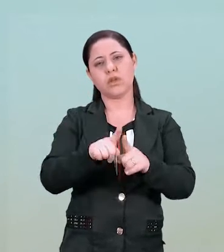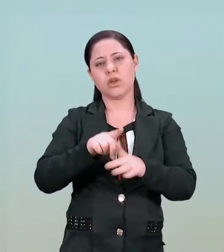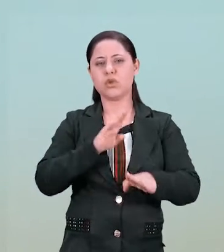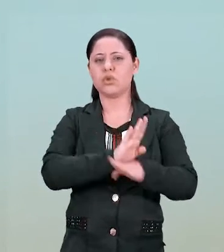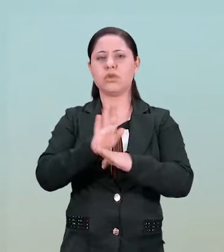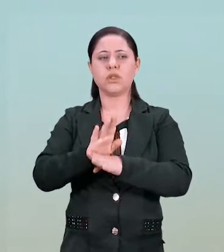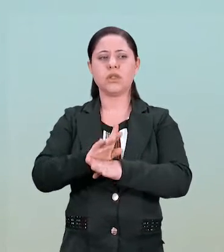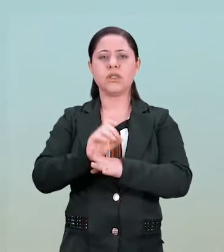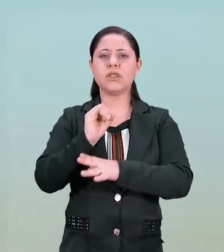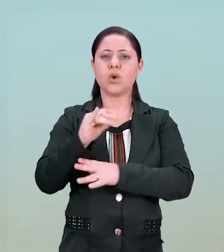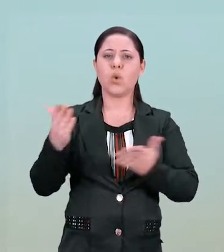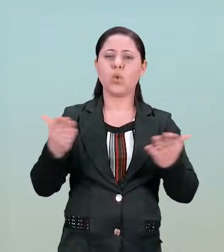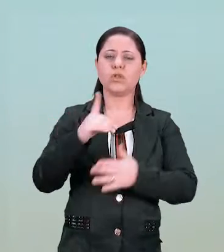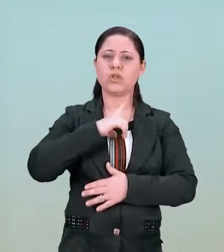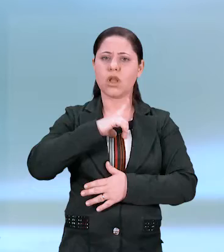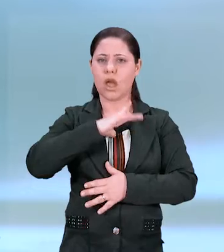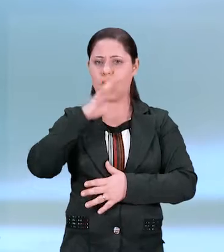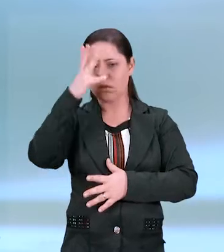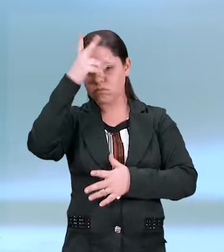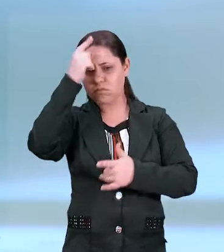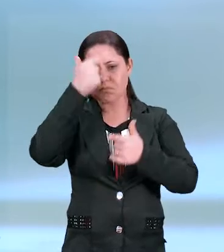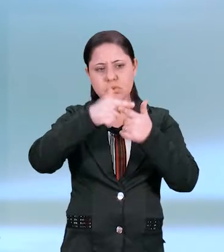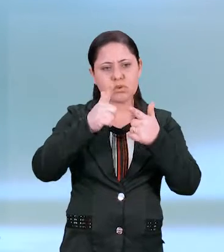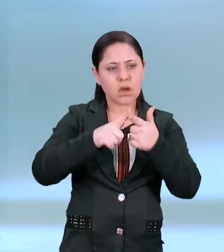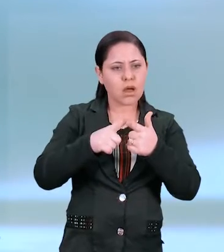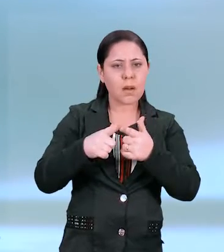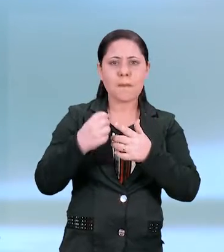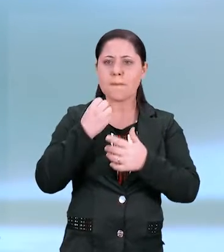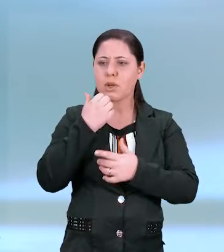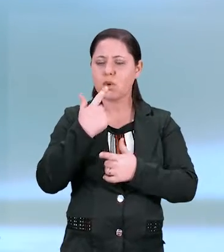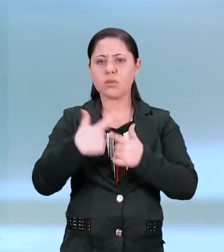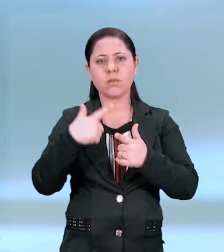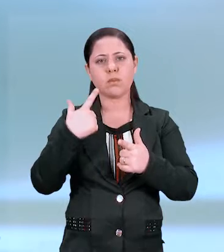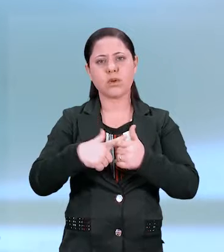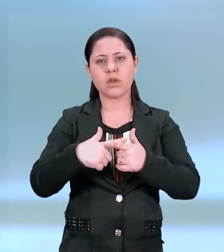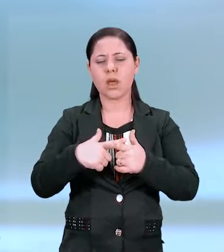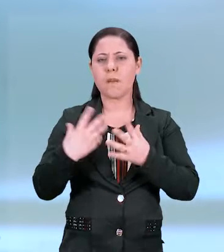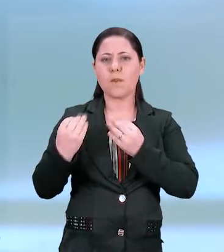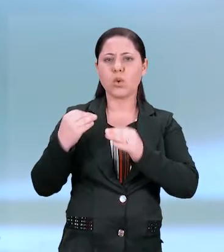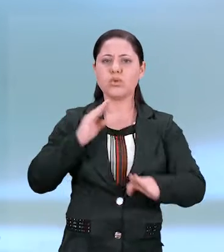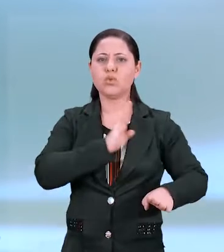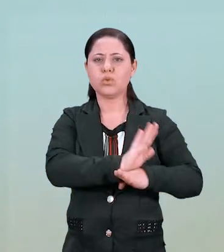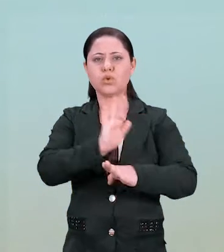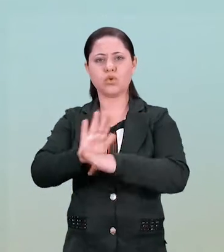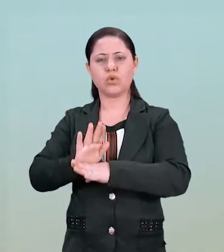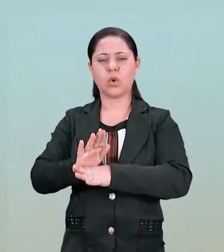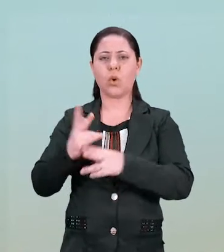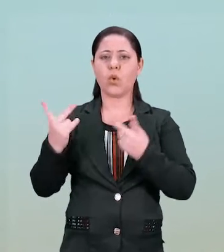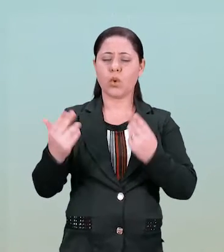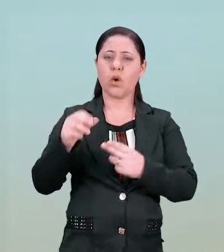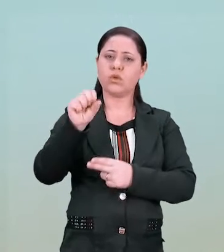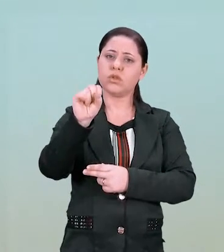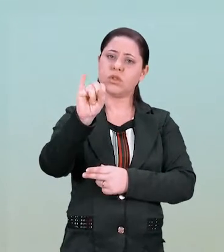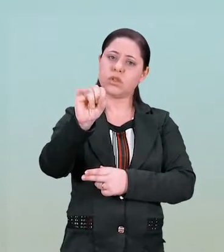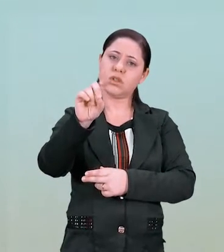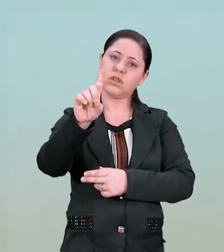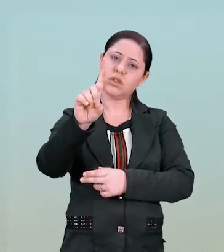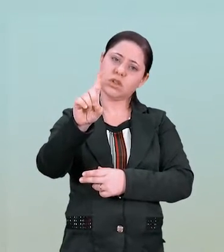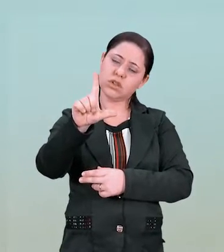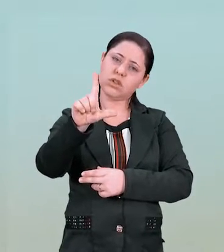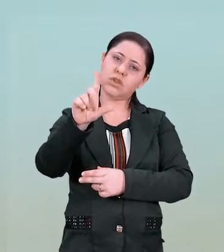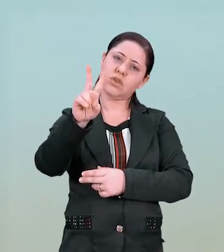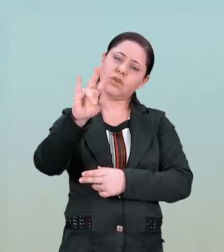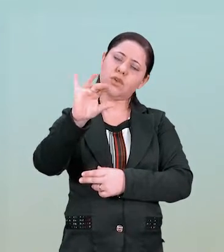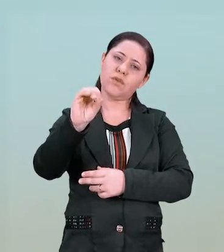estamos colhendo hoje frutos com bons resultados, é porque muito ele colaborou, assim como o Dr. Silvio Maluf,